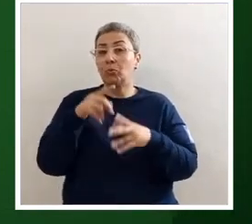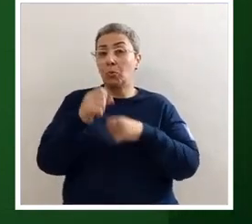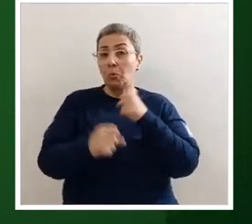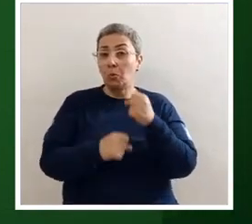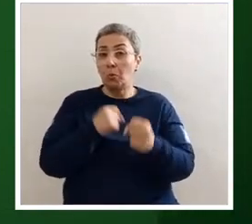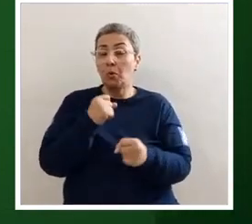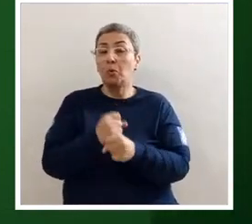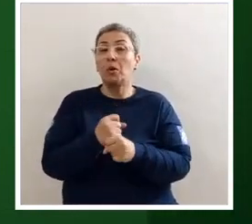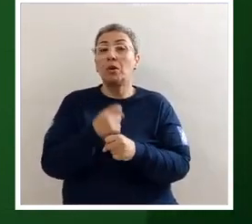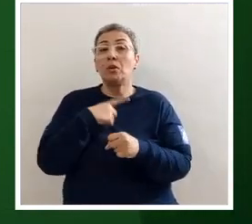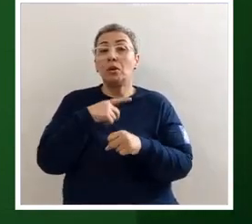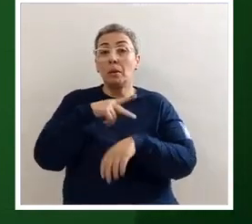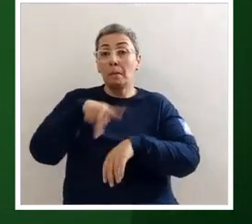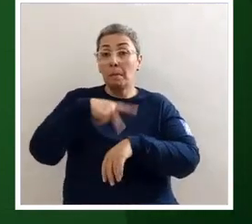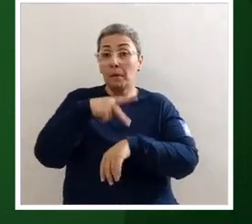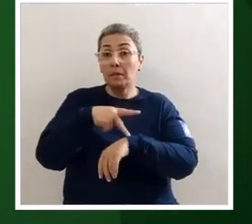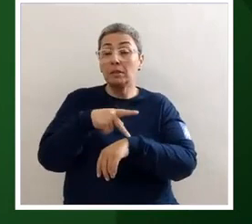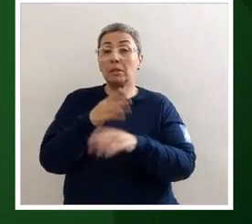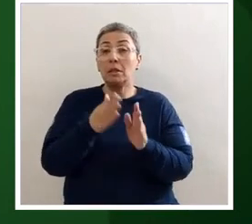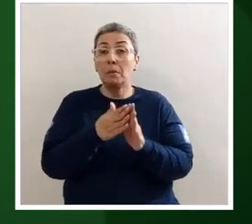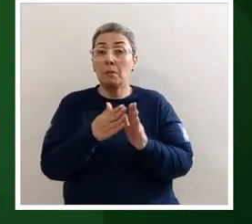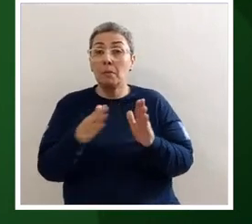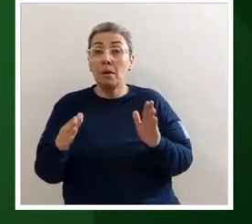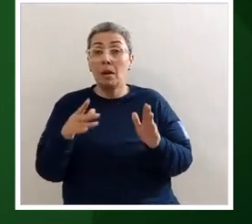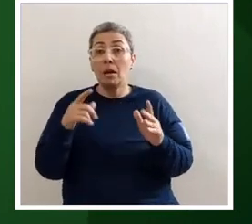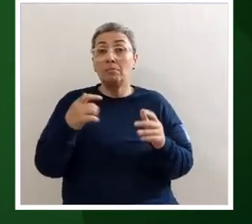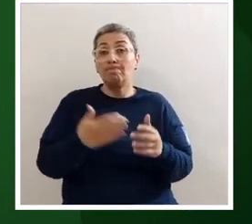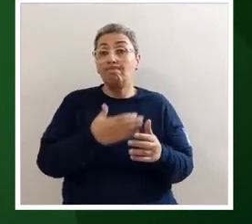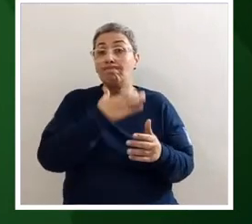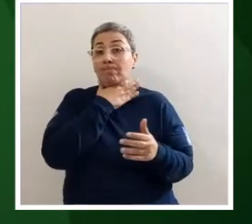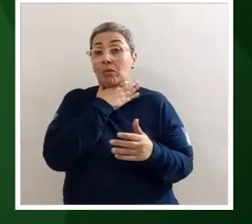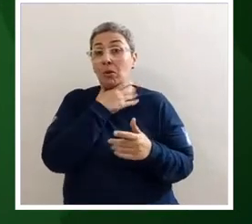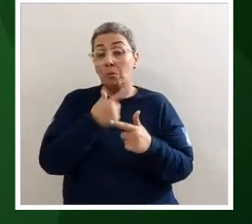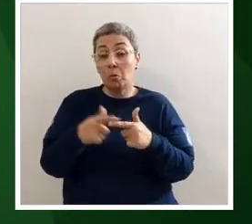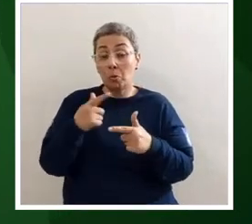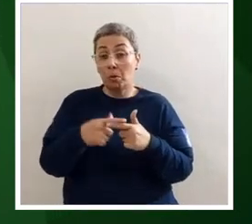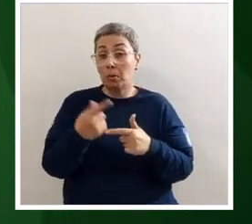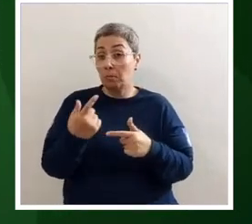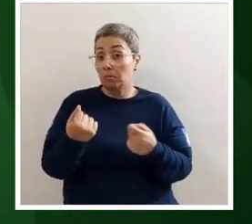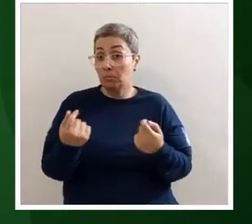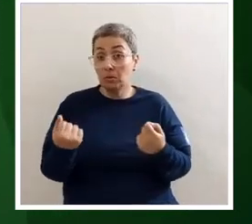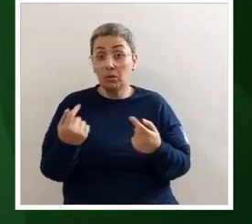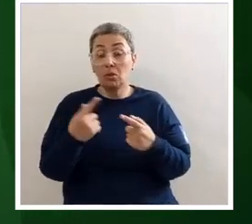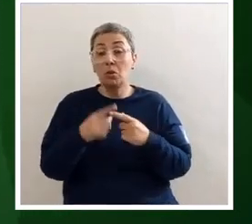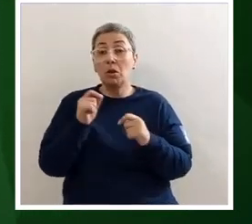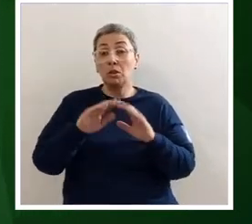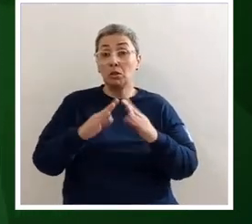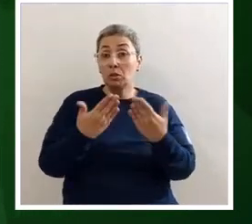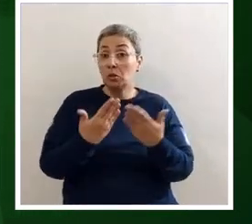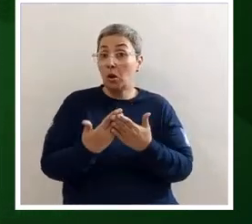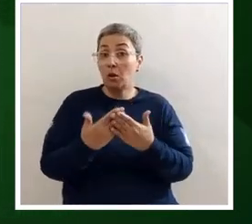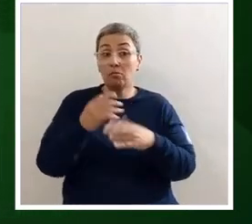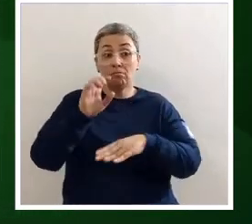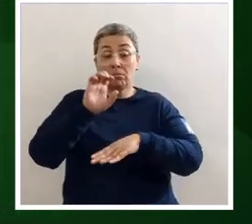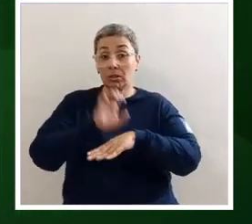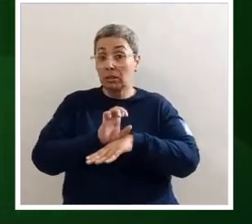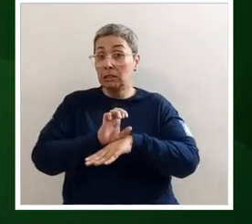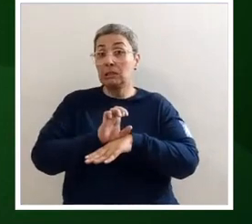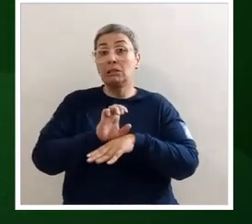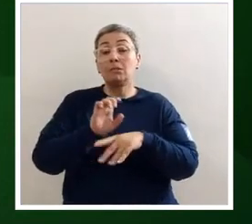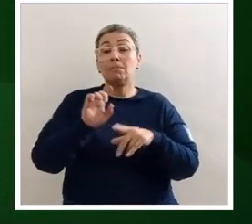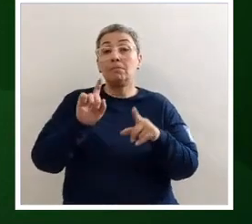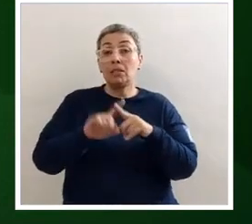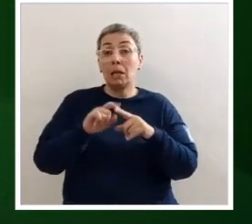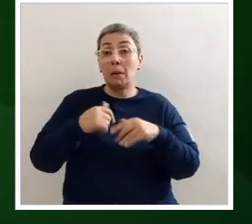ano que nós o país estava passando pela maior crise financeira as escolas estaduais passaram